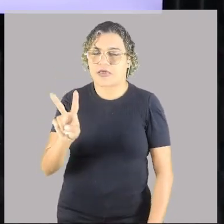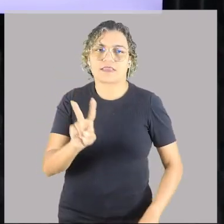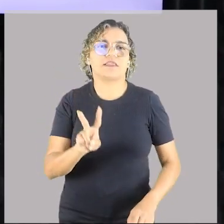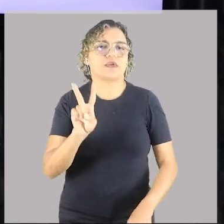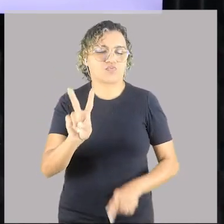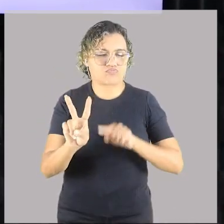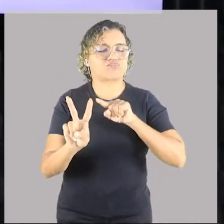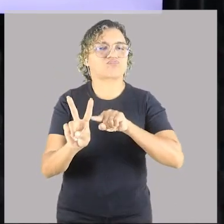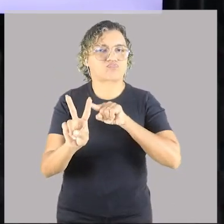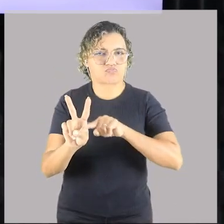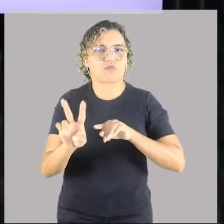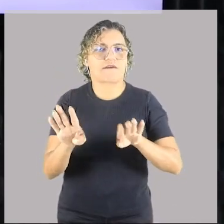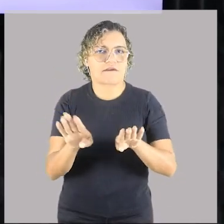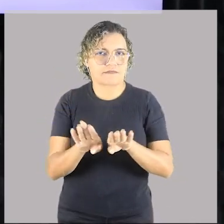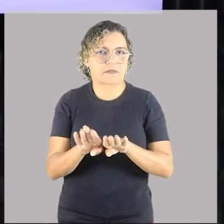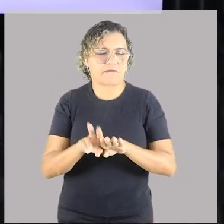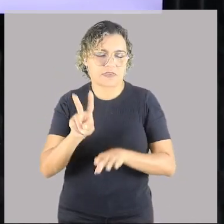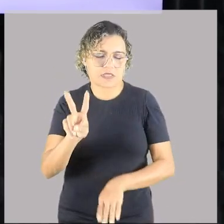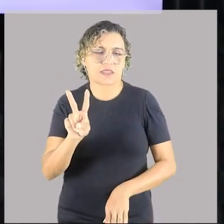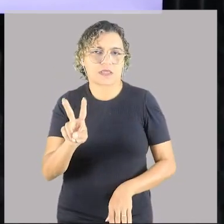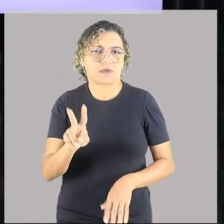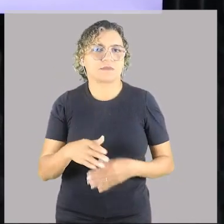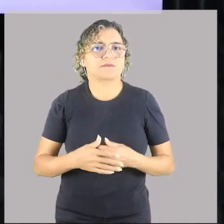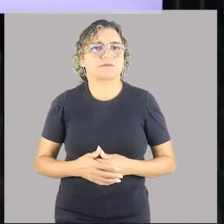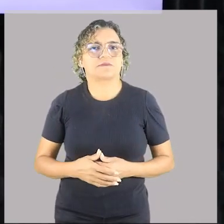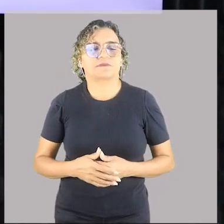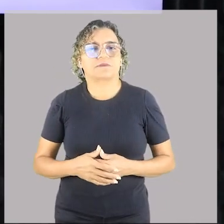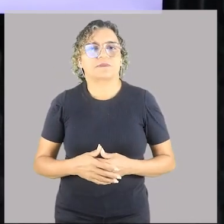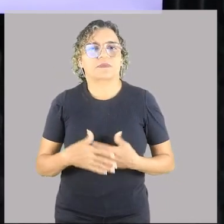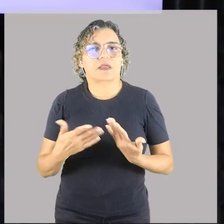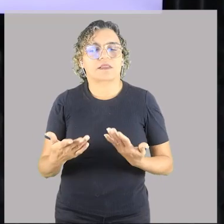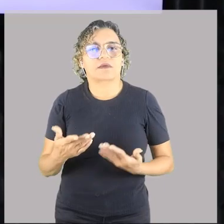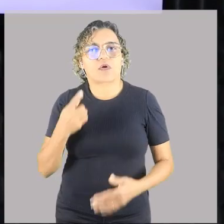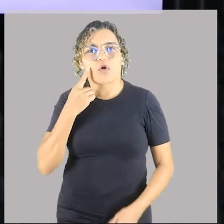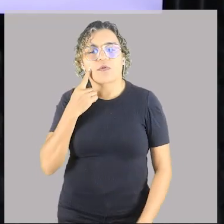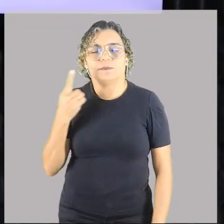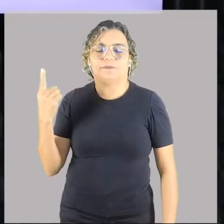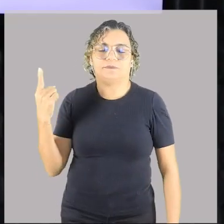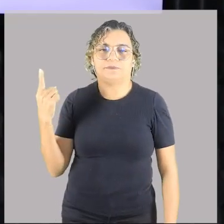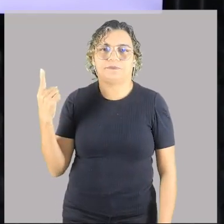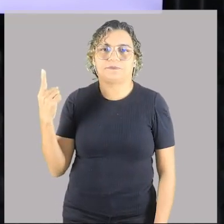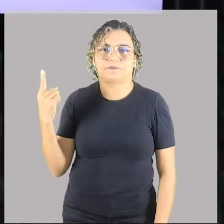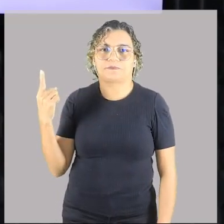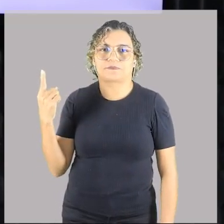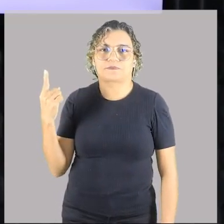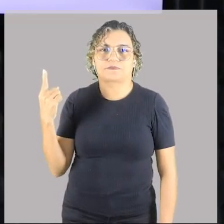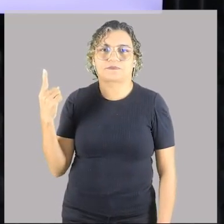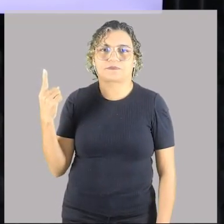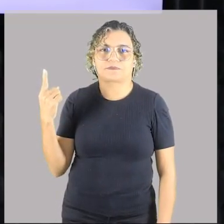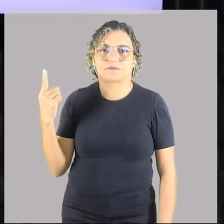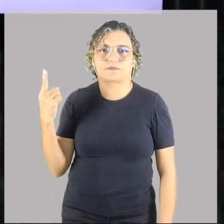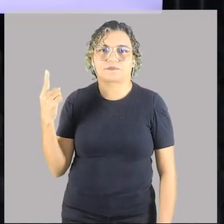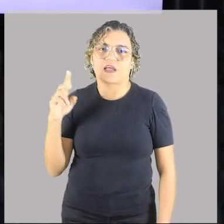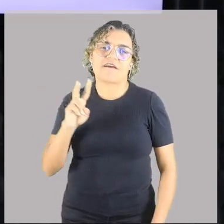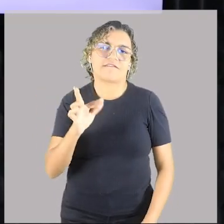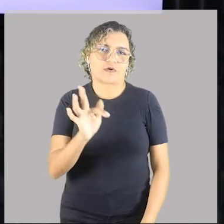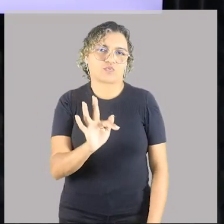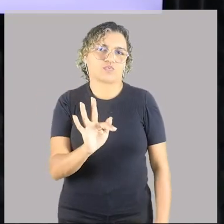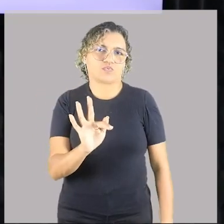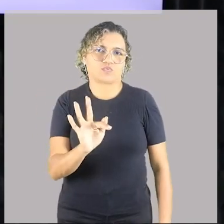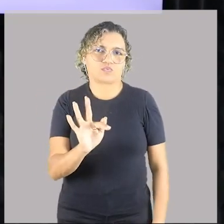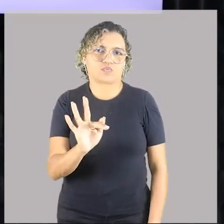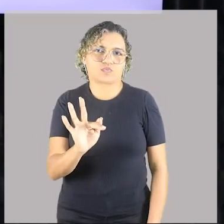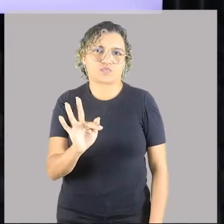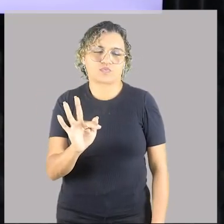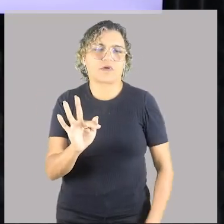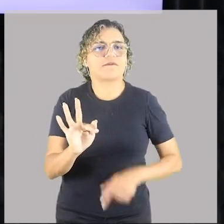Verdadeiríssimo. Vamos lá então. Ó, o protocolo de Kyoto foi elaborado durante a Rio+20, aí já é falso. Aí